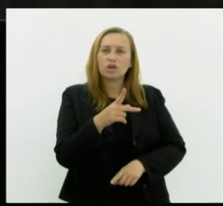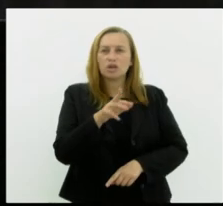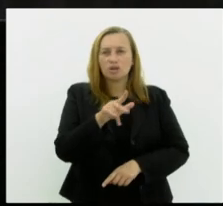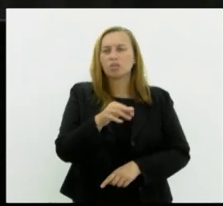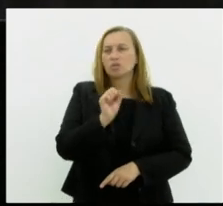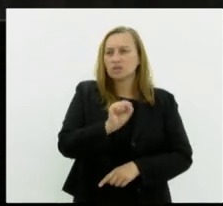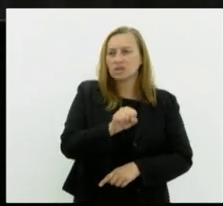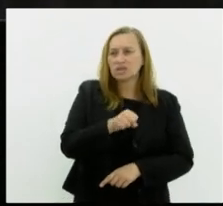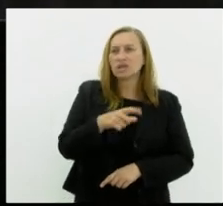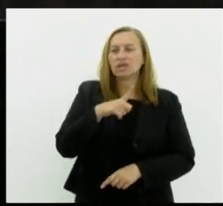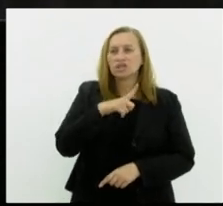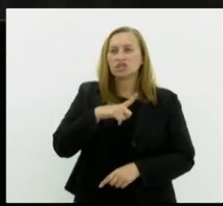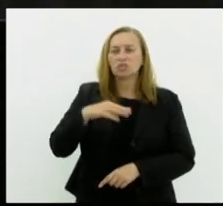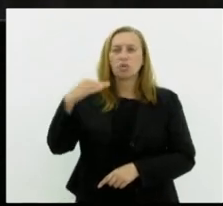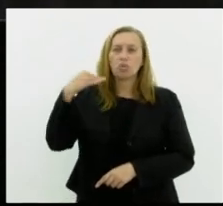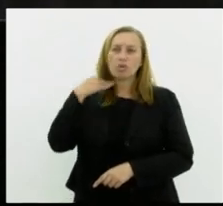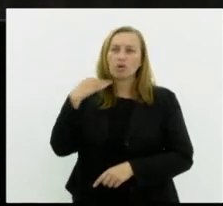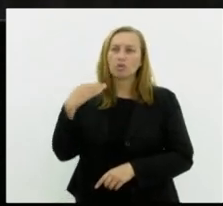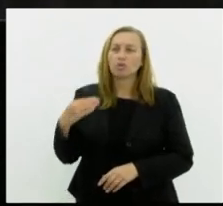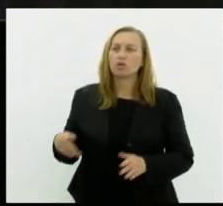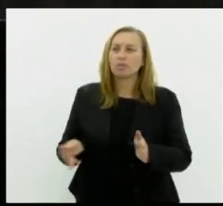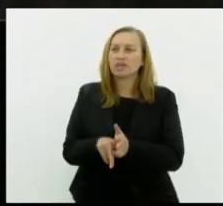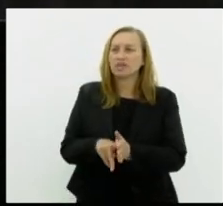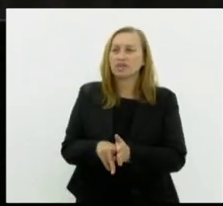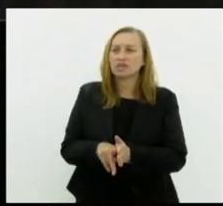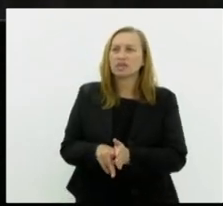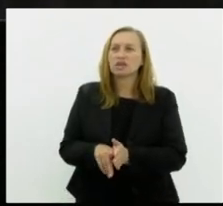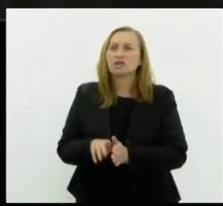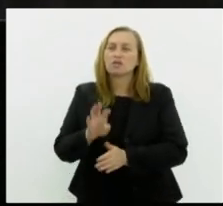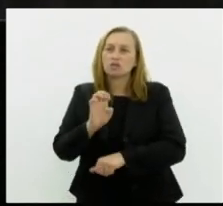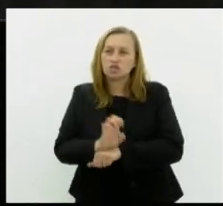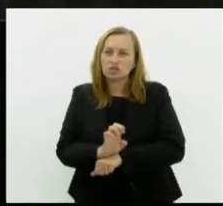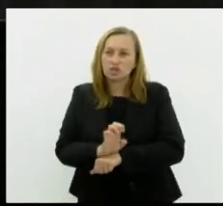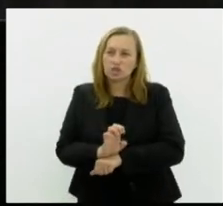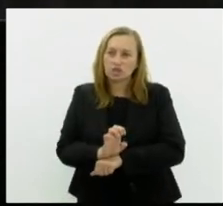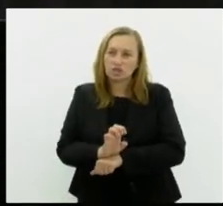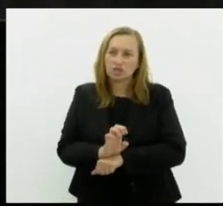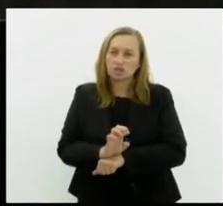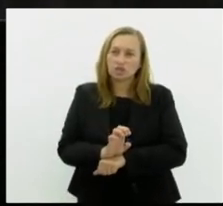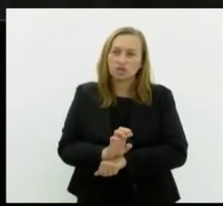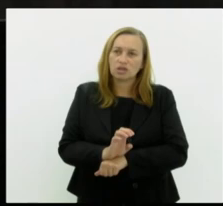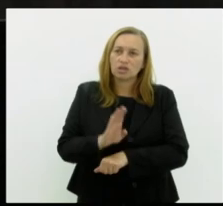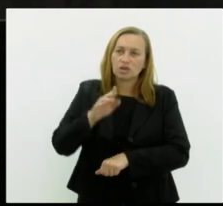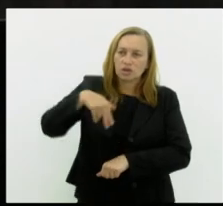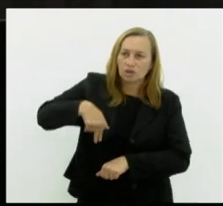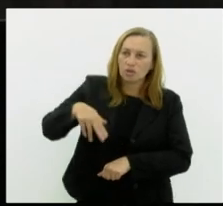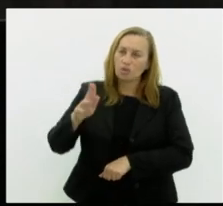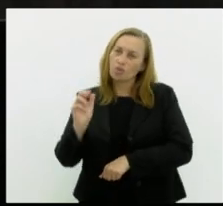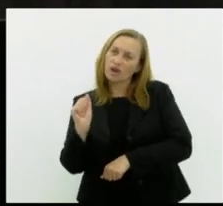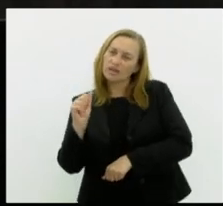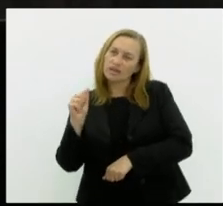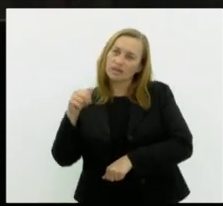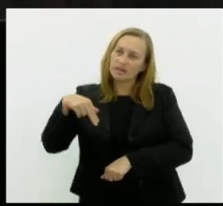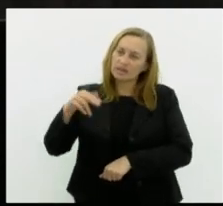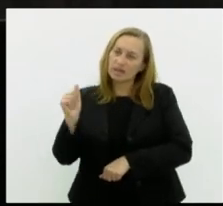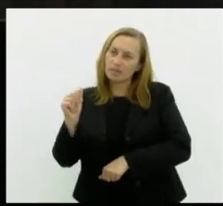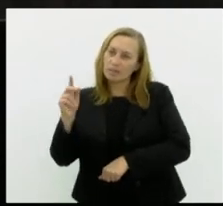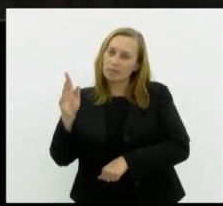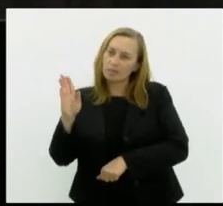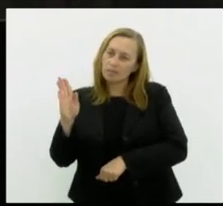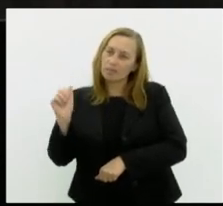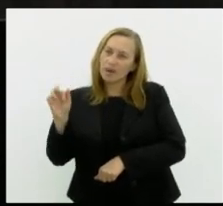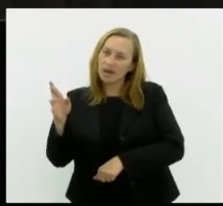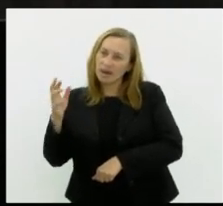tínhamos um banco do Estado. Na Guanabara chamava-se BEG. No estado do Rio de Janeiro passou a se